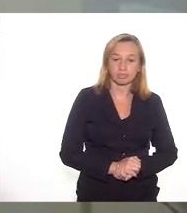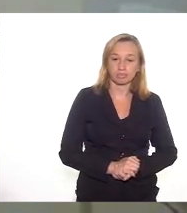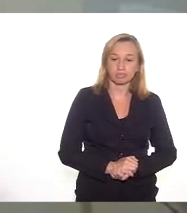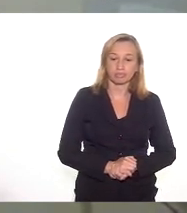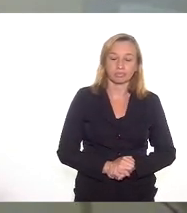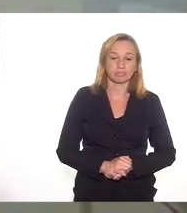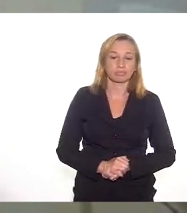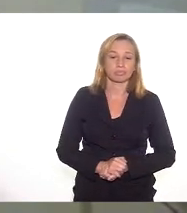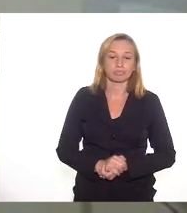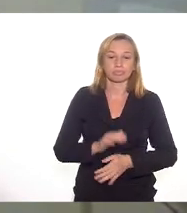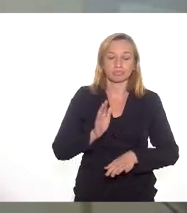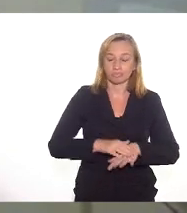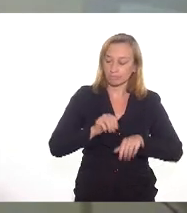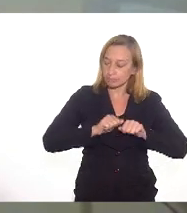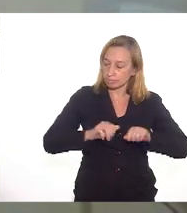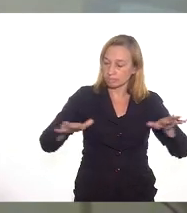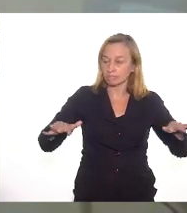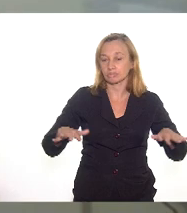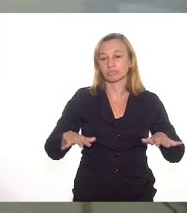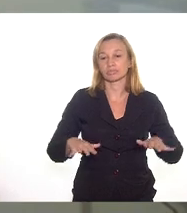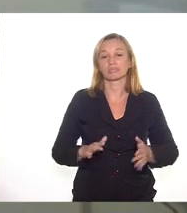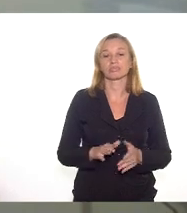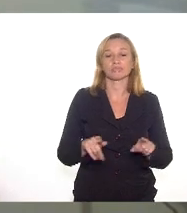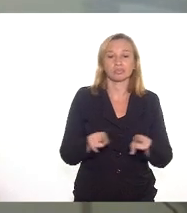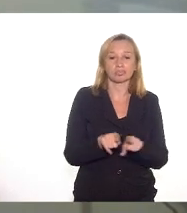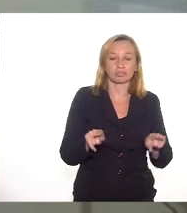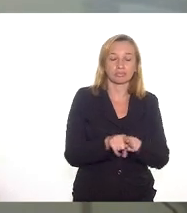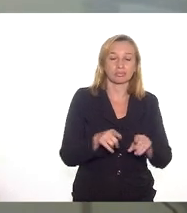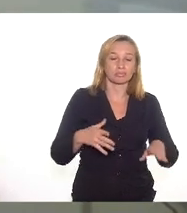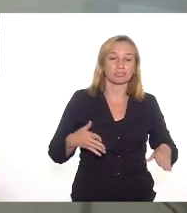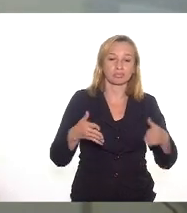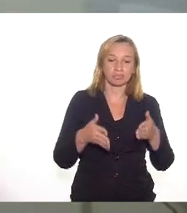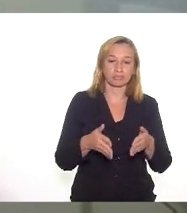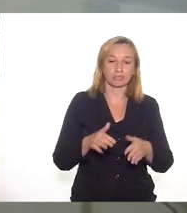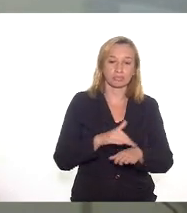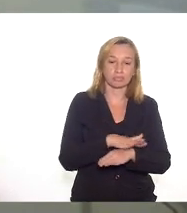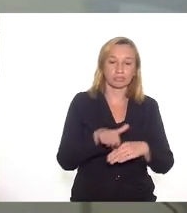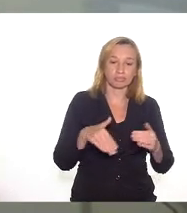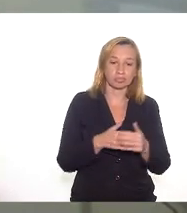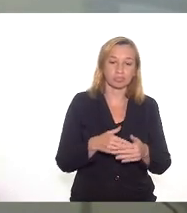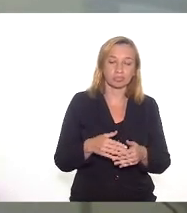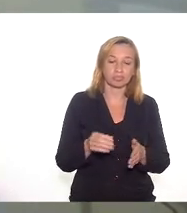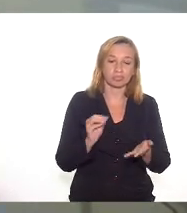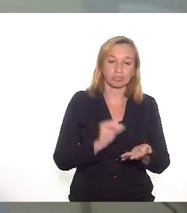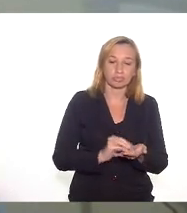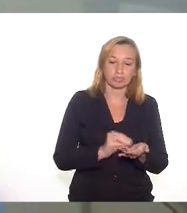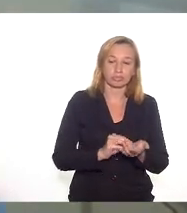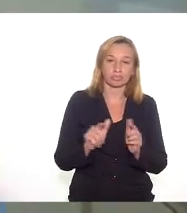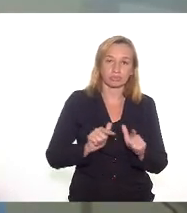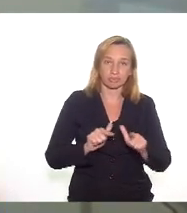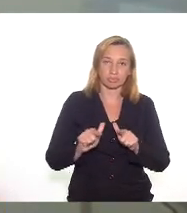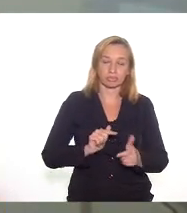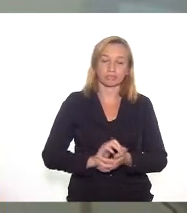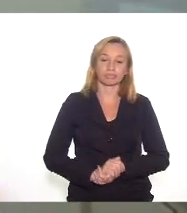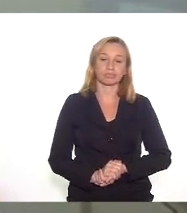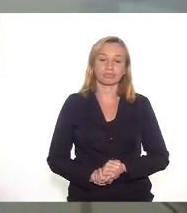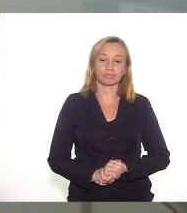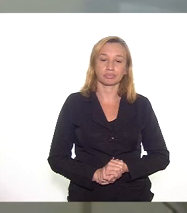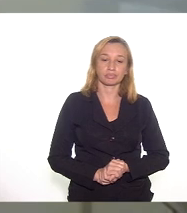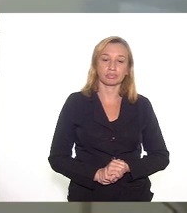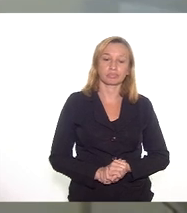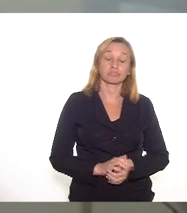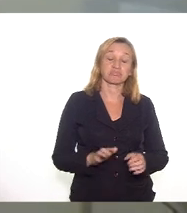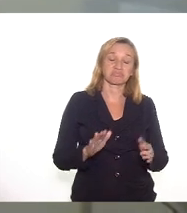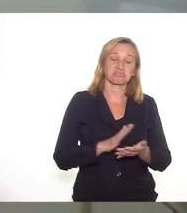recorte mais amplo, pegando também todos aqueles que estão desempregados. E,